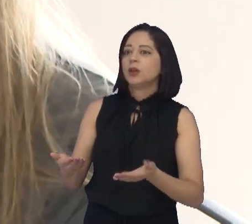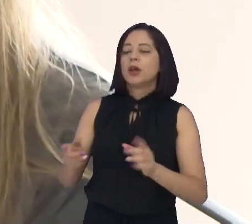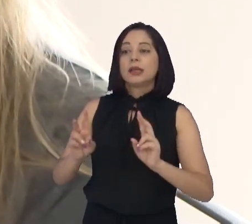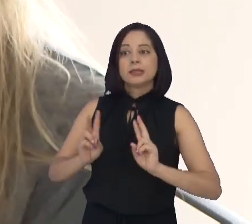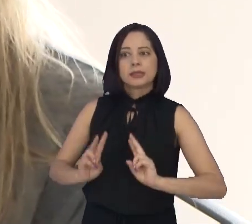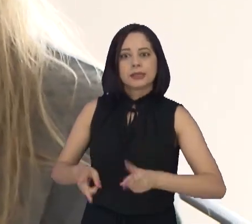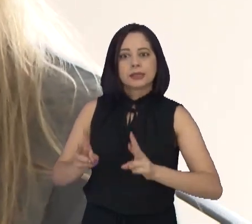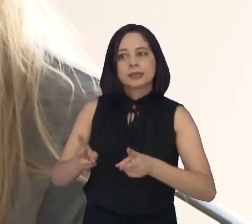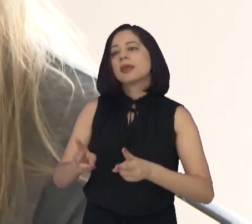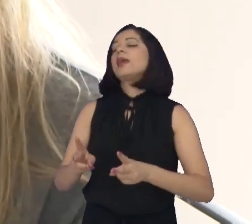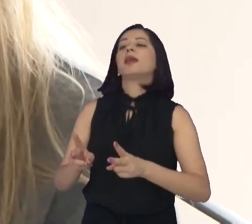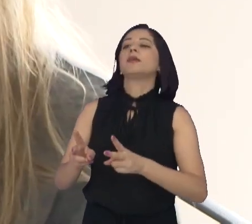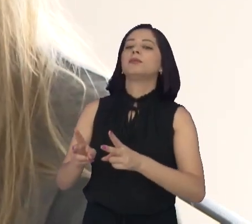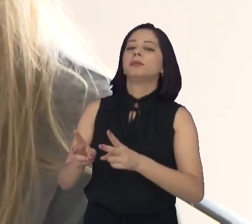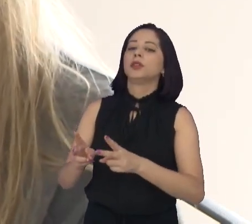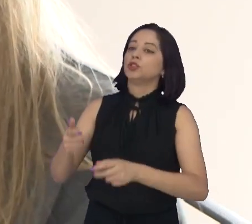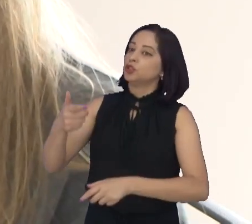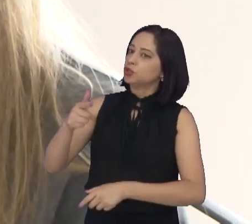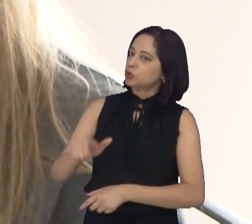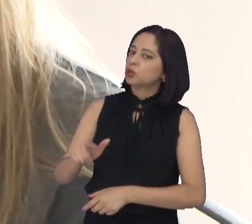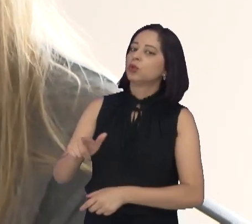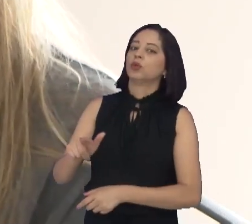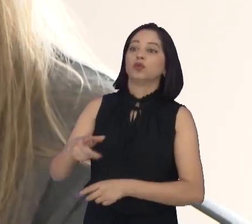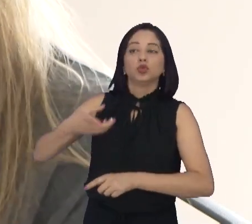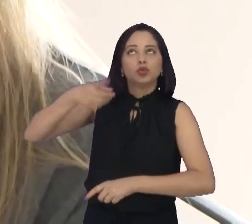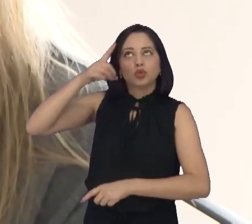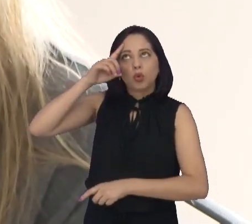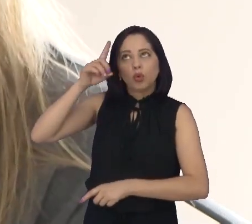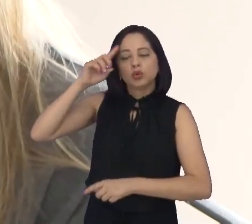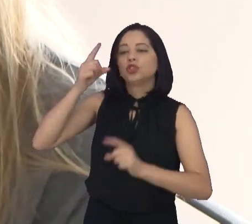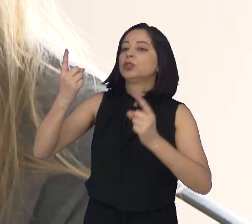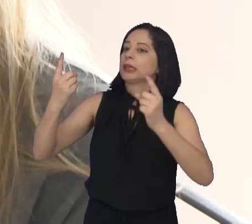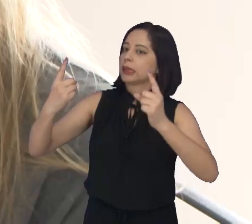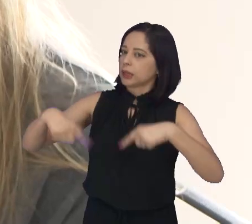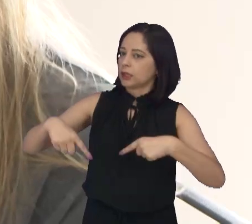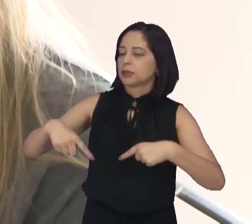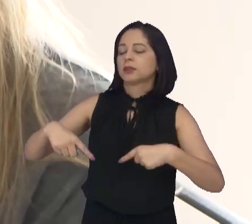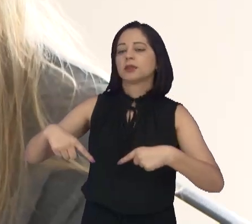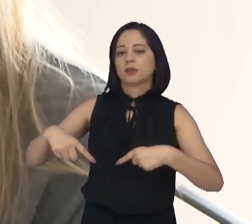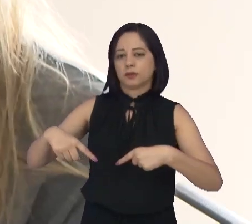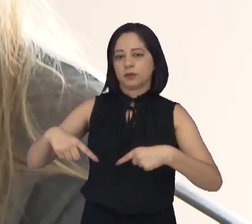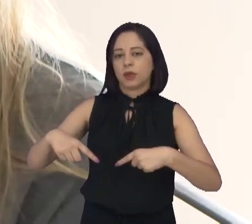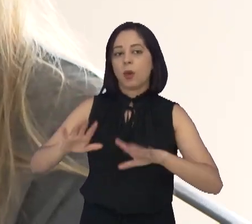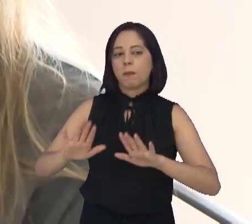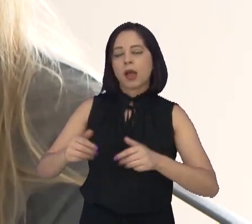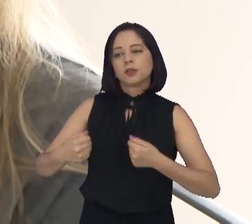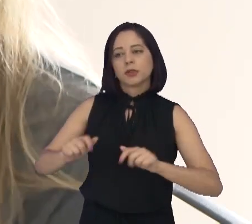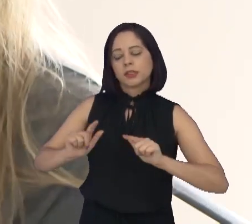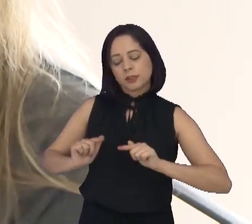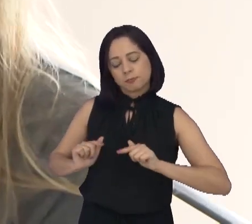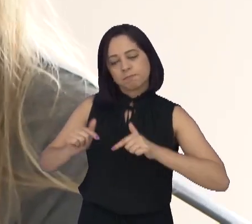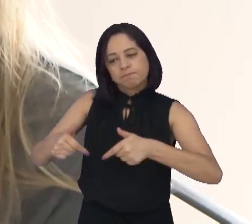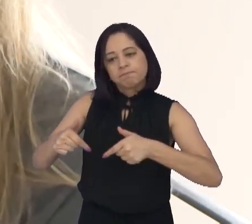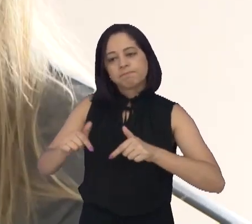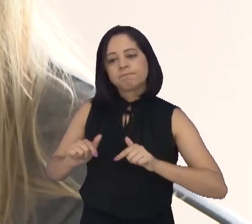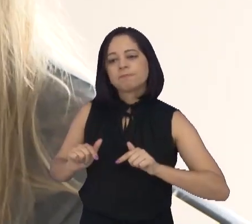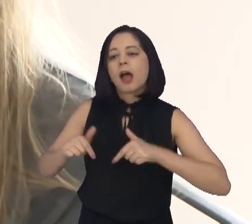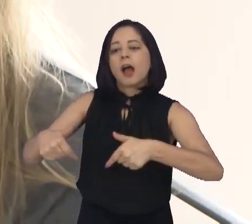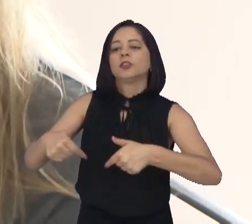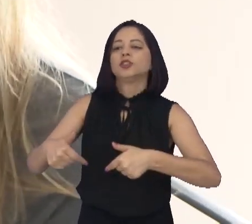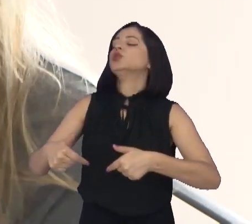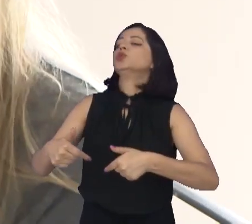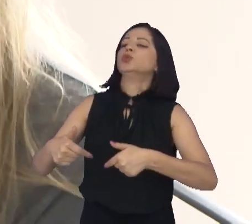fazer esse exercício, de novo, é um desafio e é um exercício que vai exigir de você